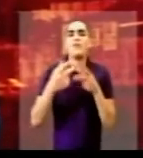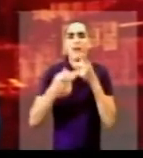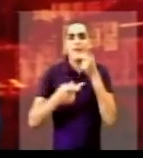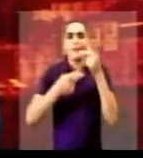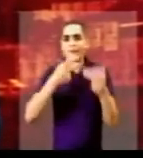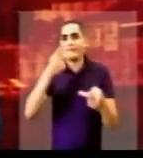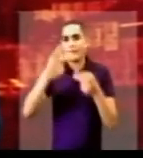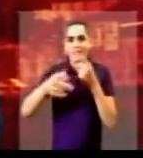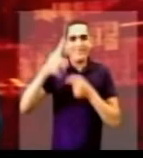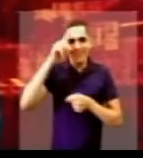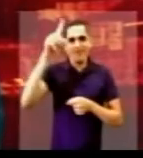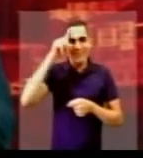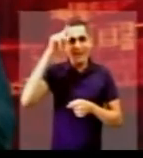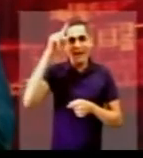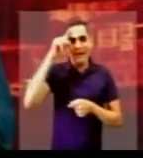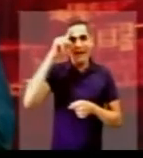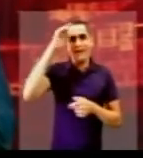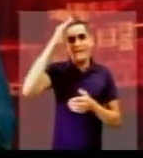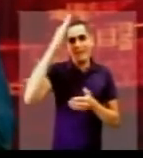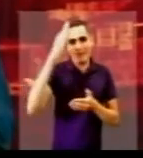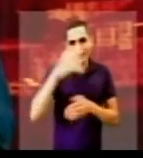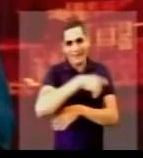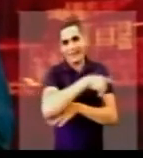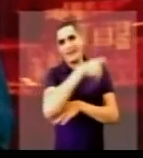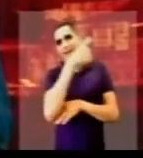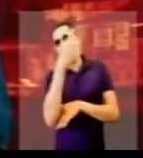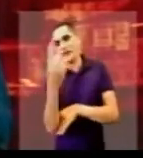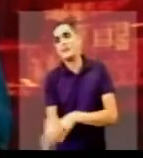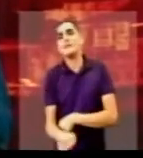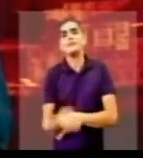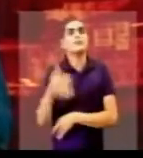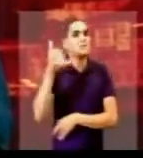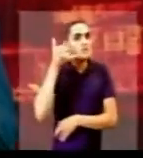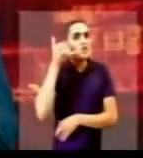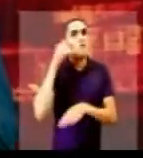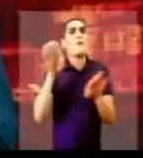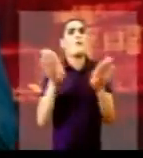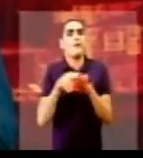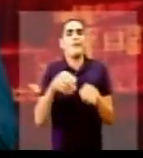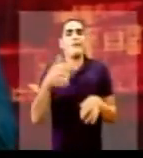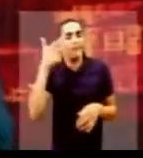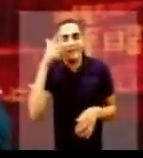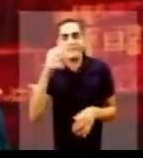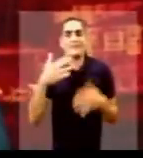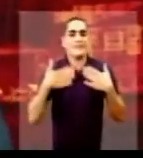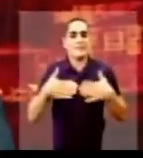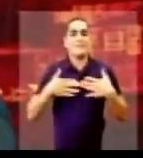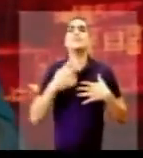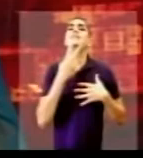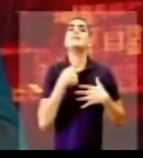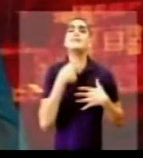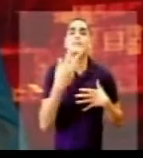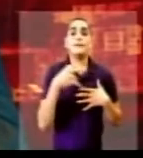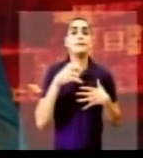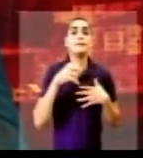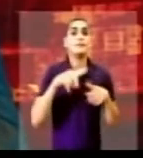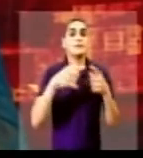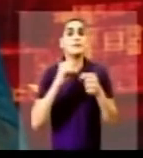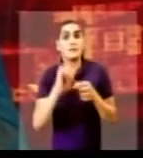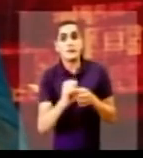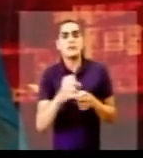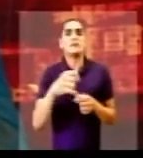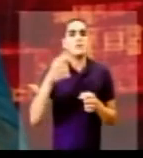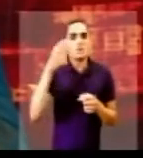em telefone, assim, eu não consigo descansar a voz. Então, se tiver com dificuldade de entender, me